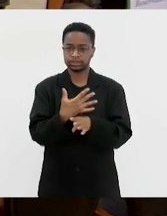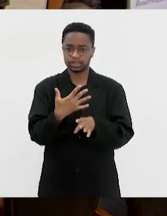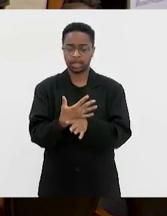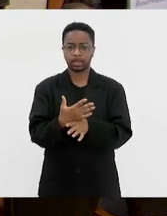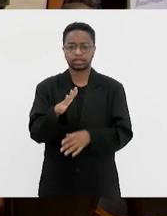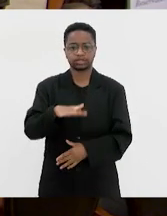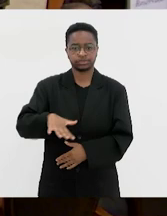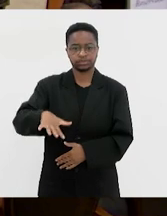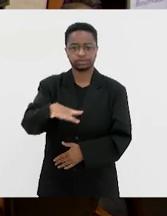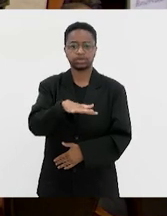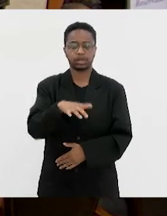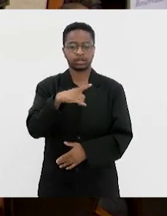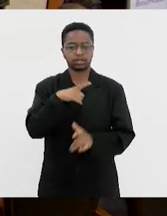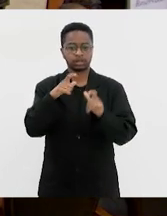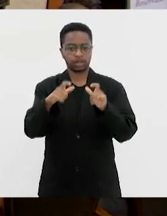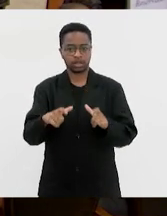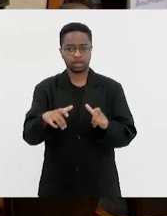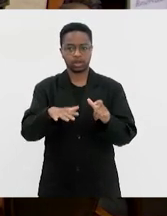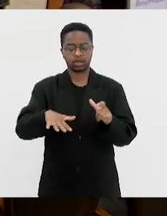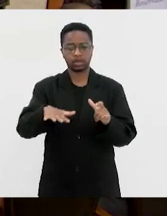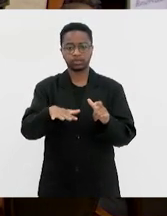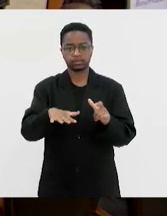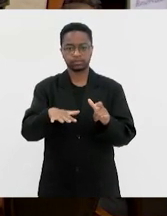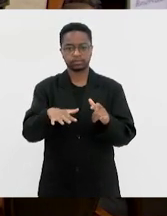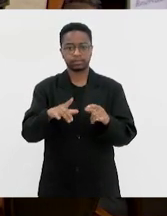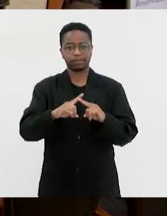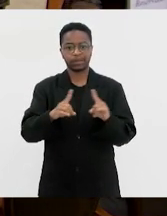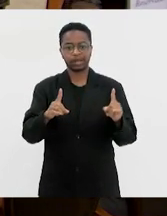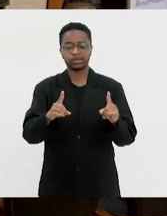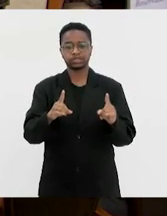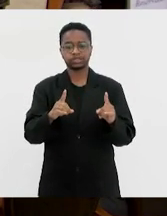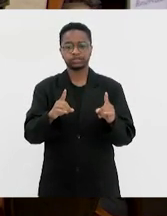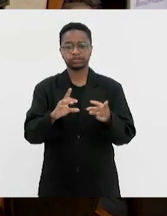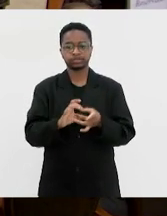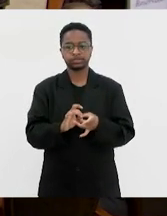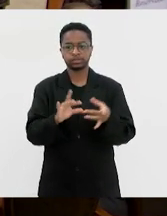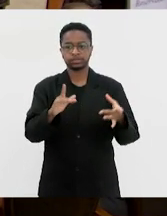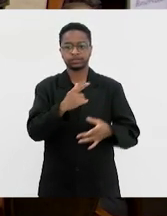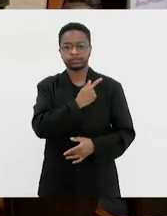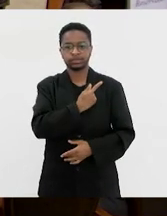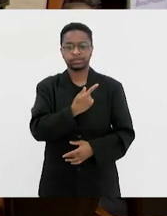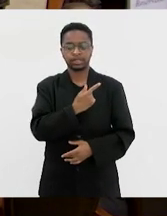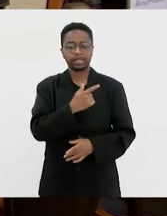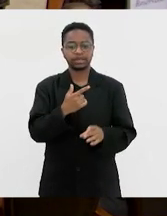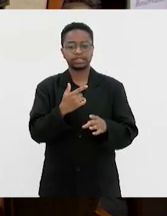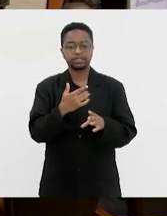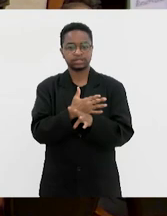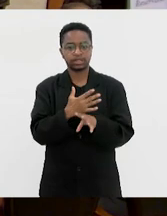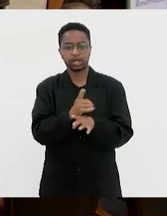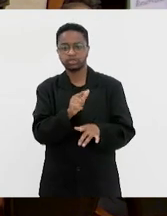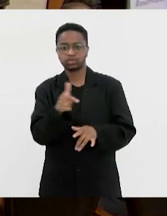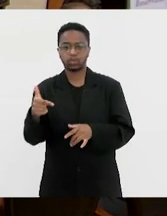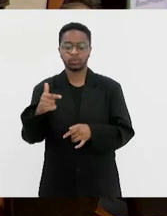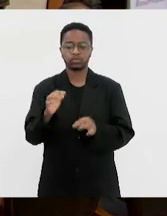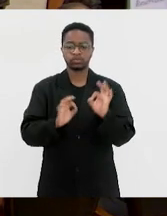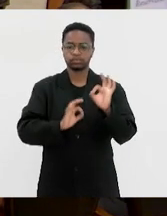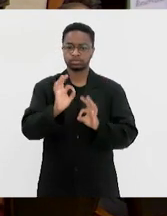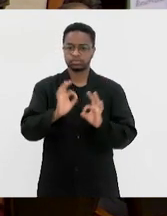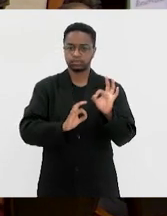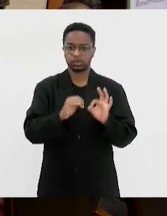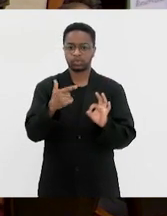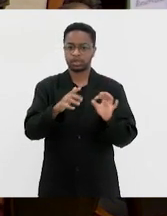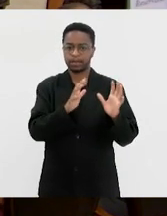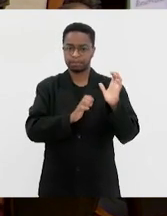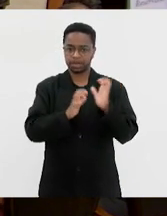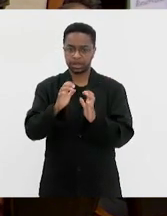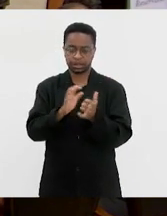seu espaço, e deixasse governado por uma cidade ao lado, apesar de não ter briga, de não ter nada, ser um político